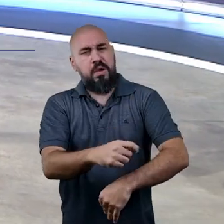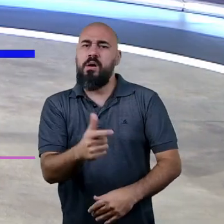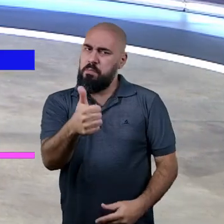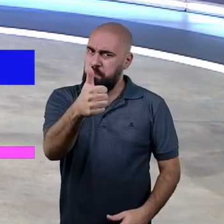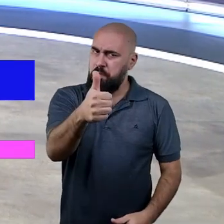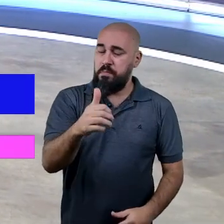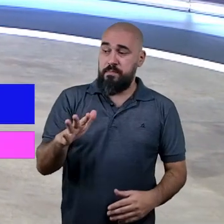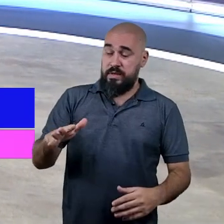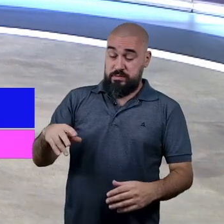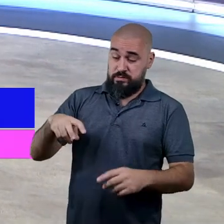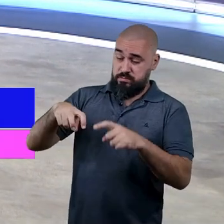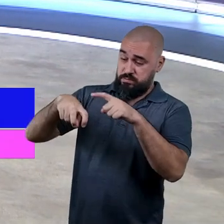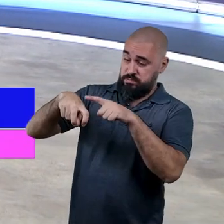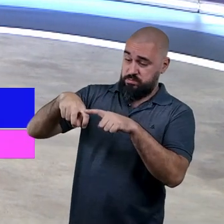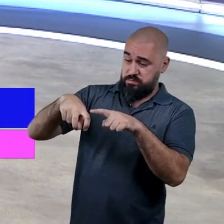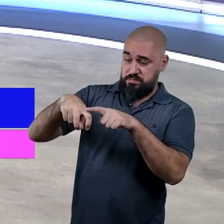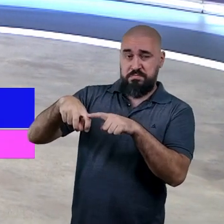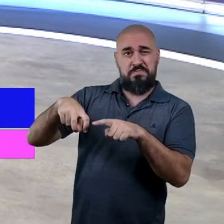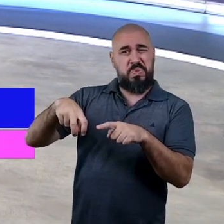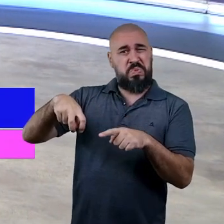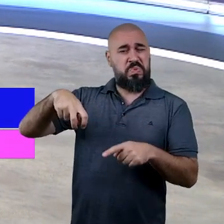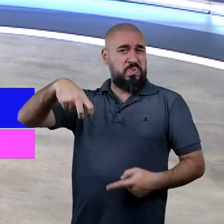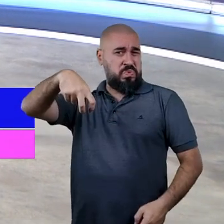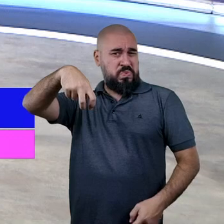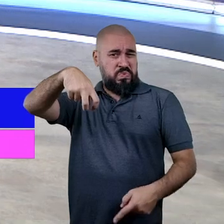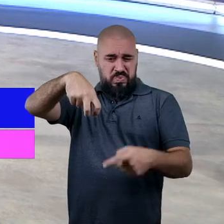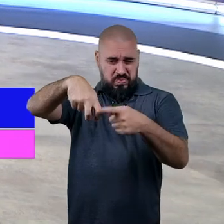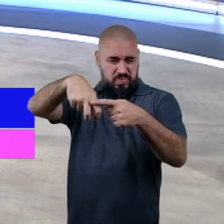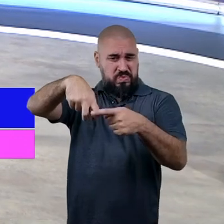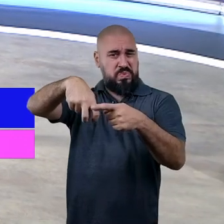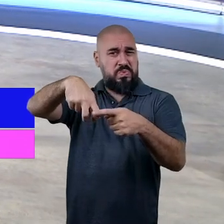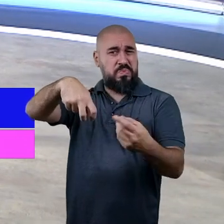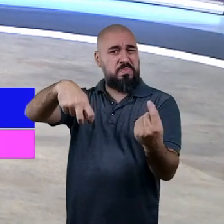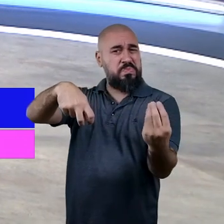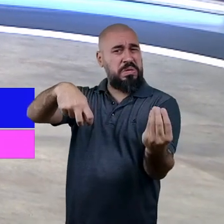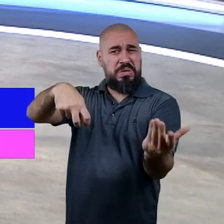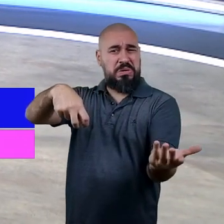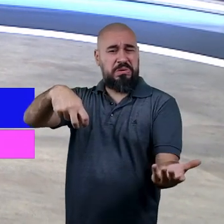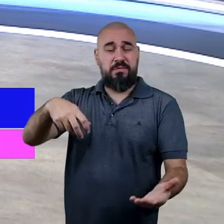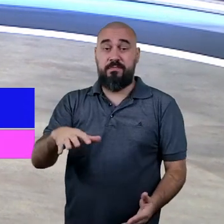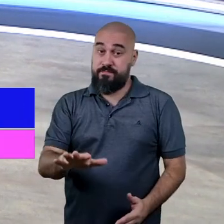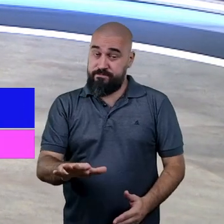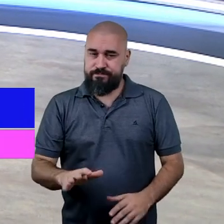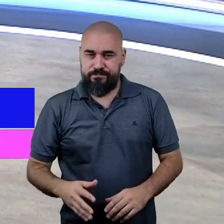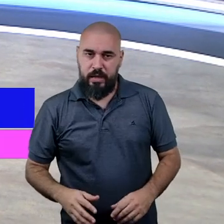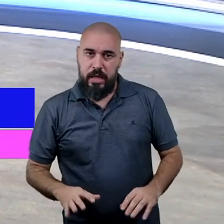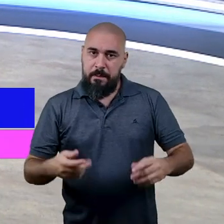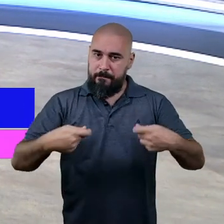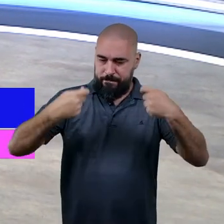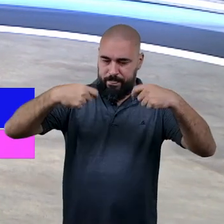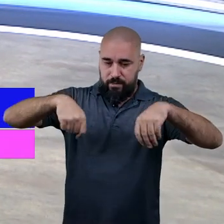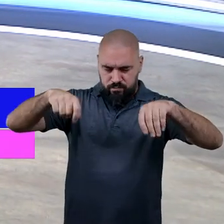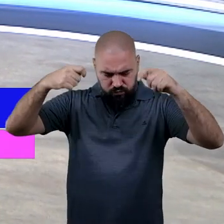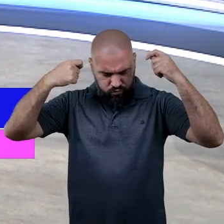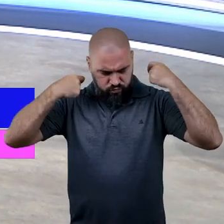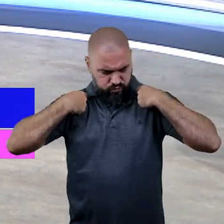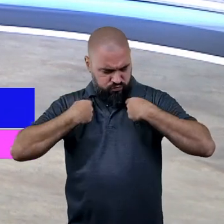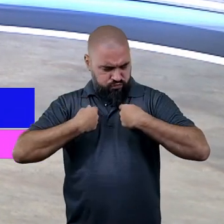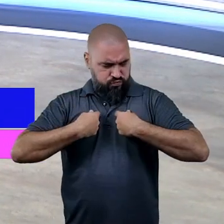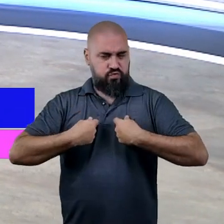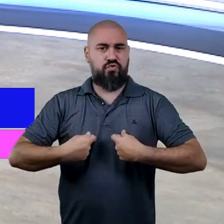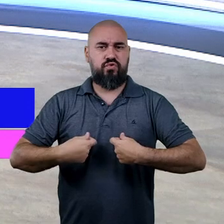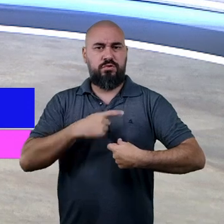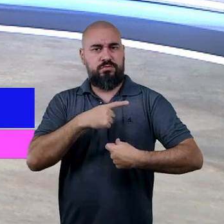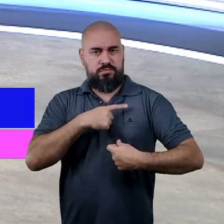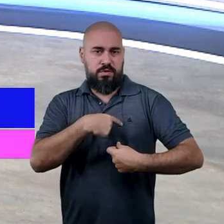Manto é uma vestimenta real, é a roupa do rei. Então, Jesus, como rei, tem essas declarações no seu